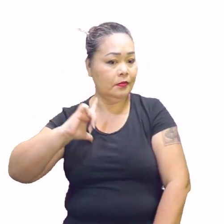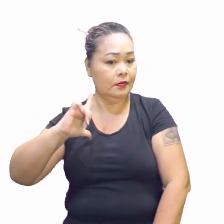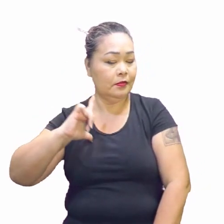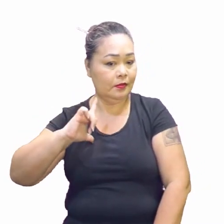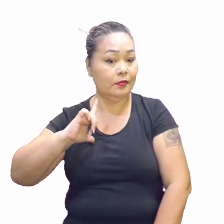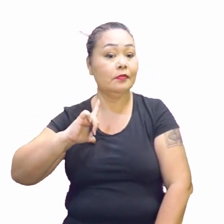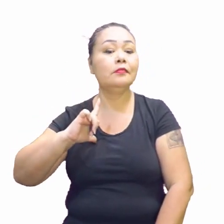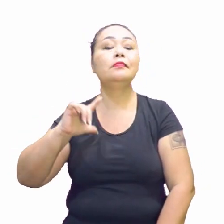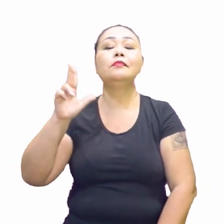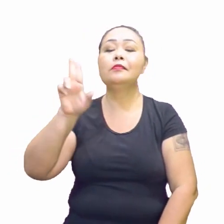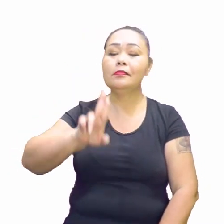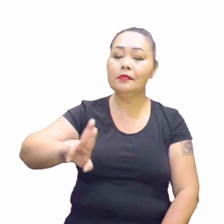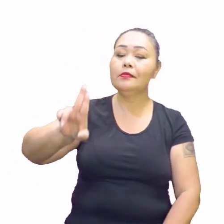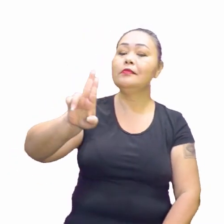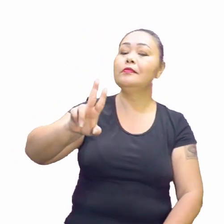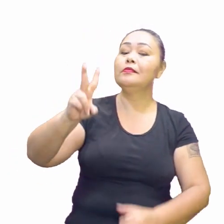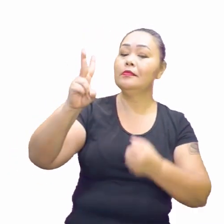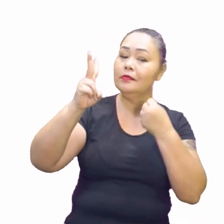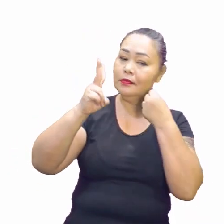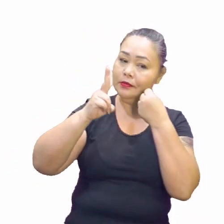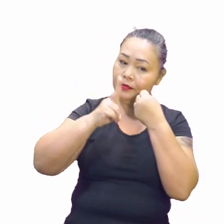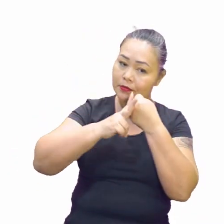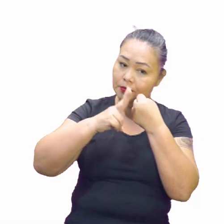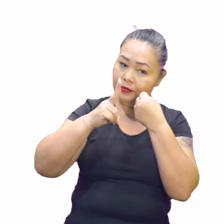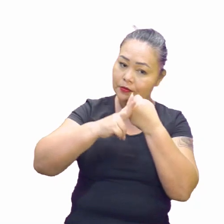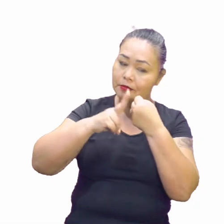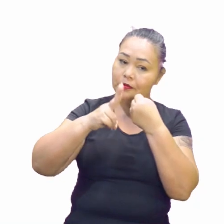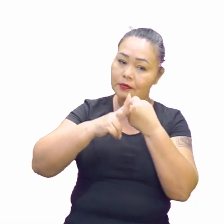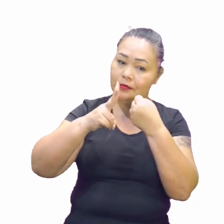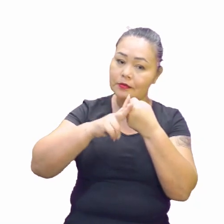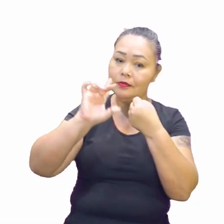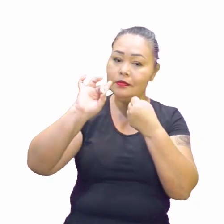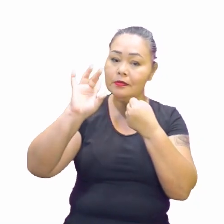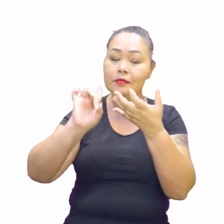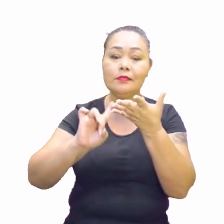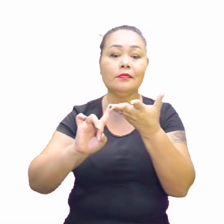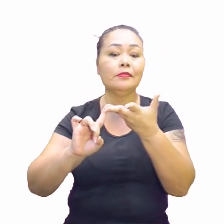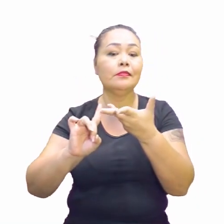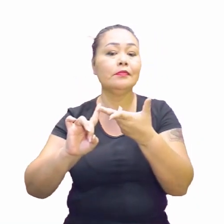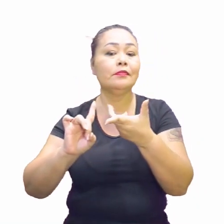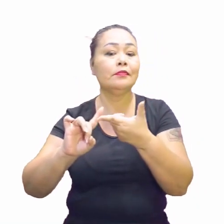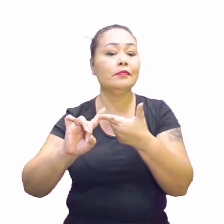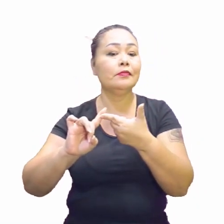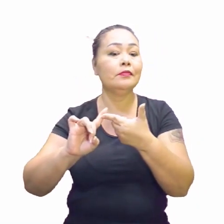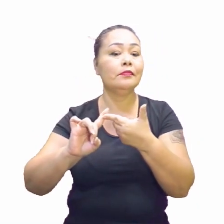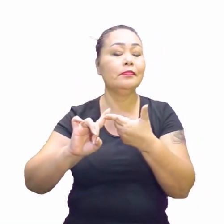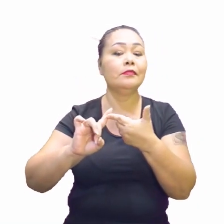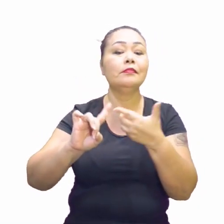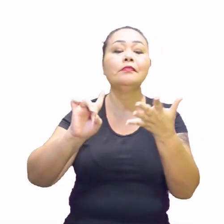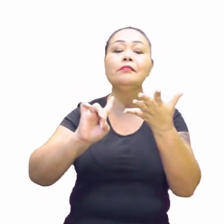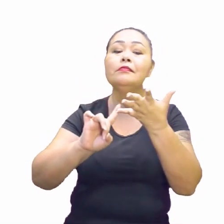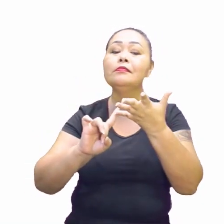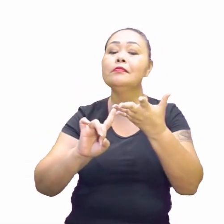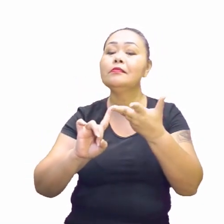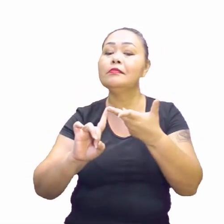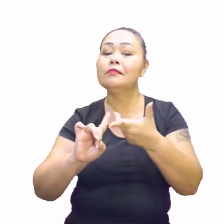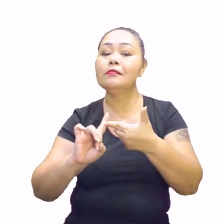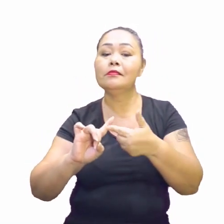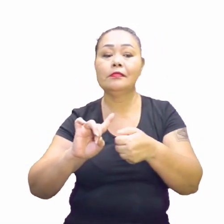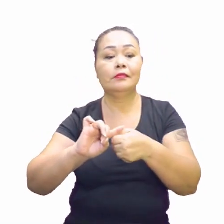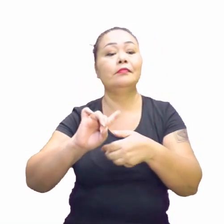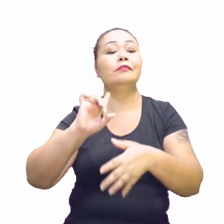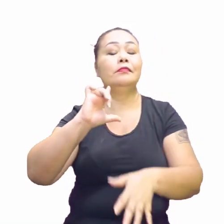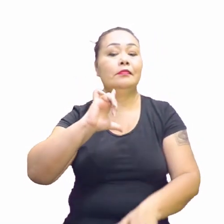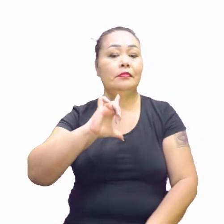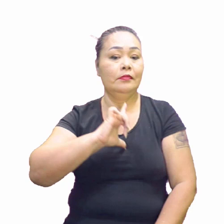Existiram, já usando o verbo aqui, apenas diversas formas, aqui ó, o que existiram? Diversas formas,